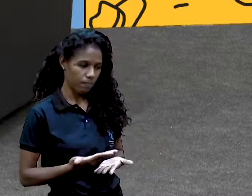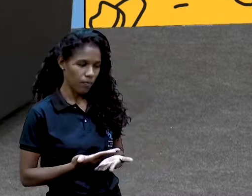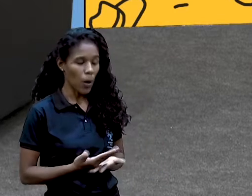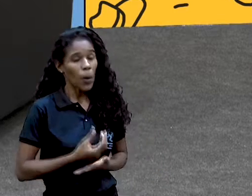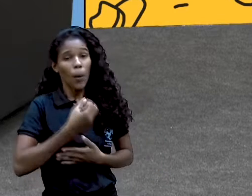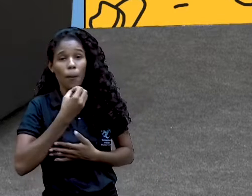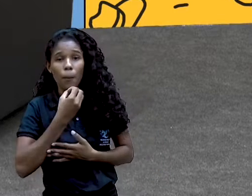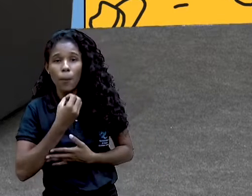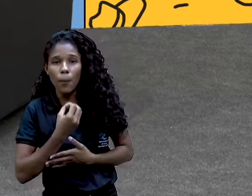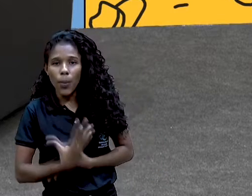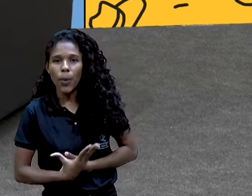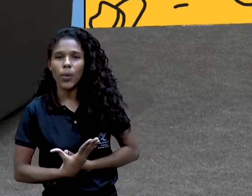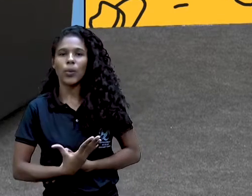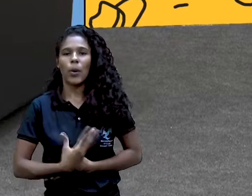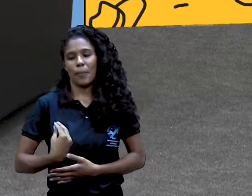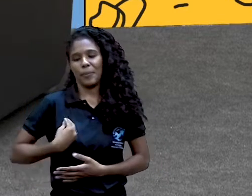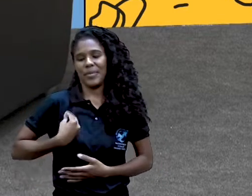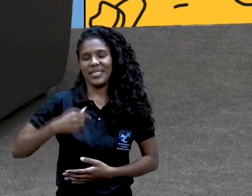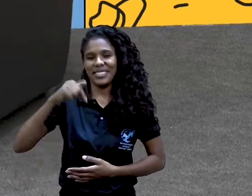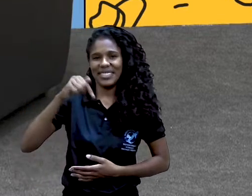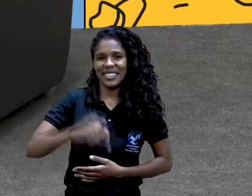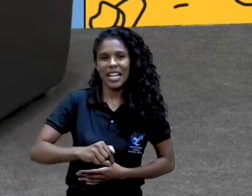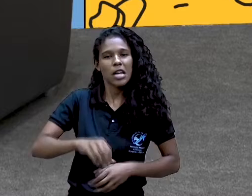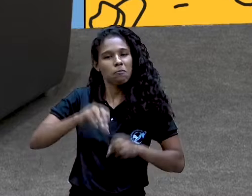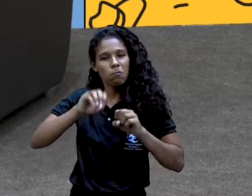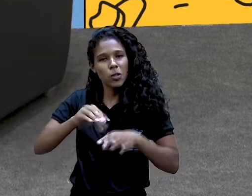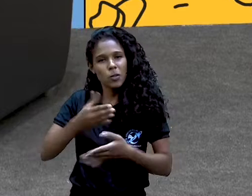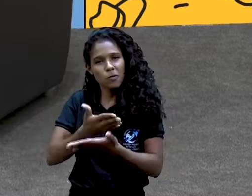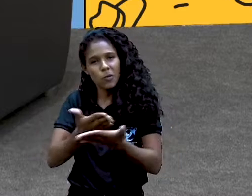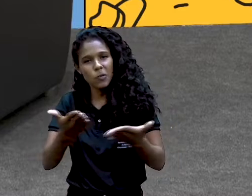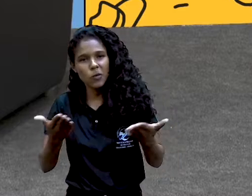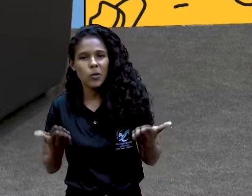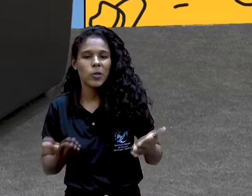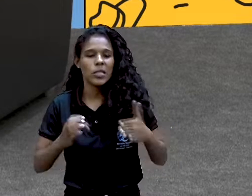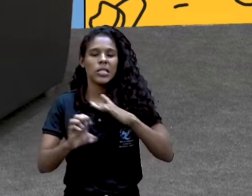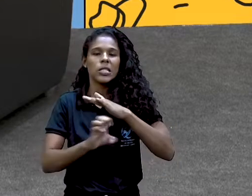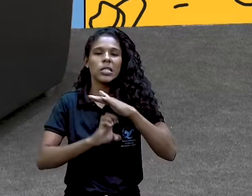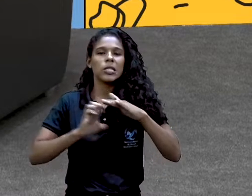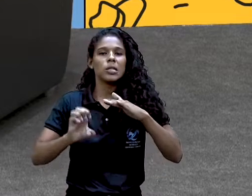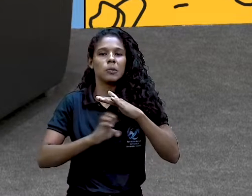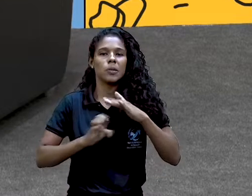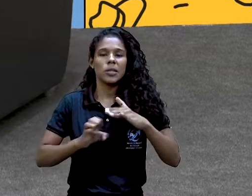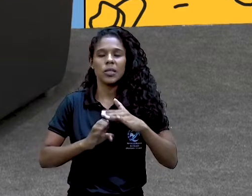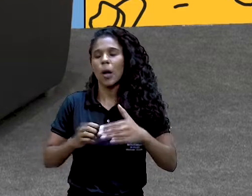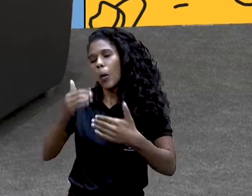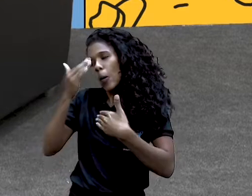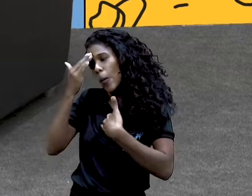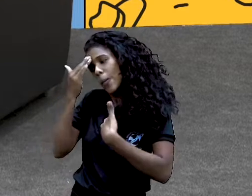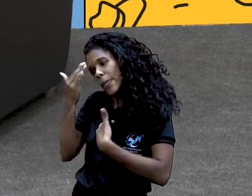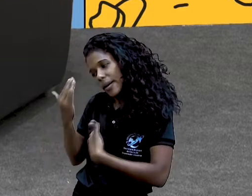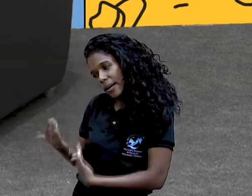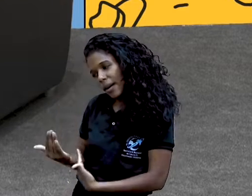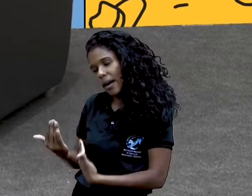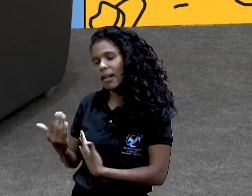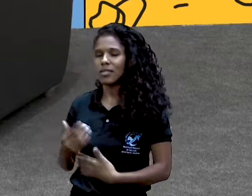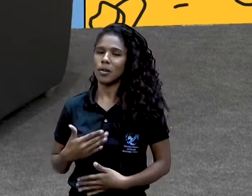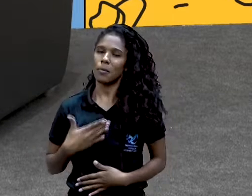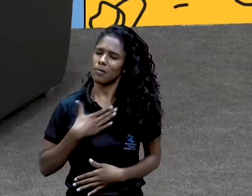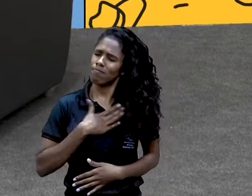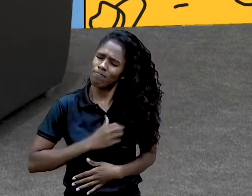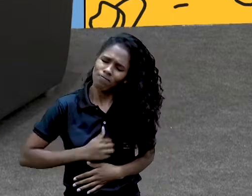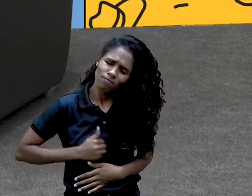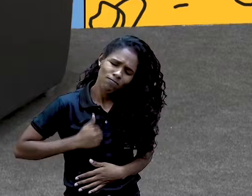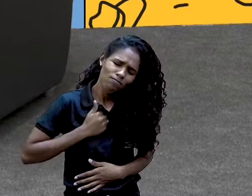interagindo e ensinando um pouquinho mais sobre empreendedorismo. Como a Sofia falou, muito obrigada, Sofia, é um prazer muito